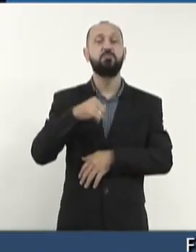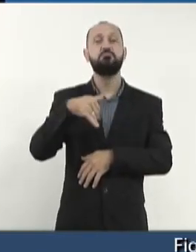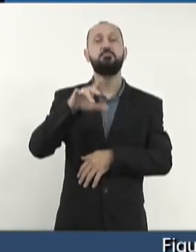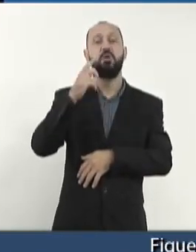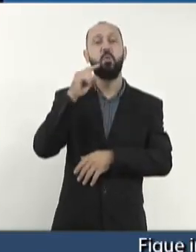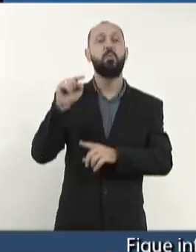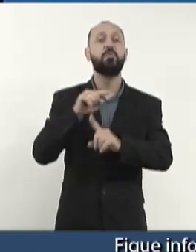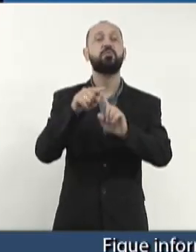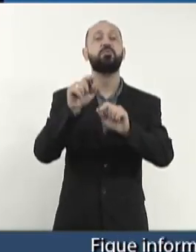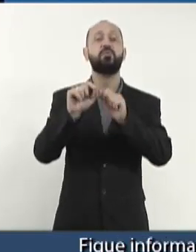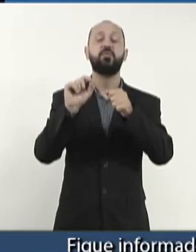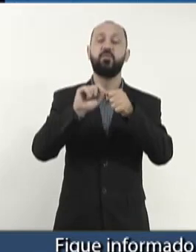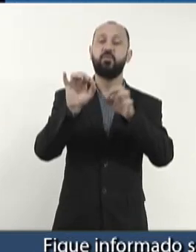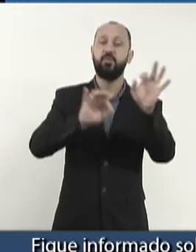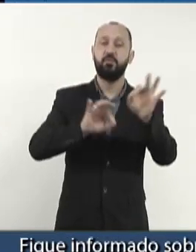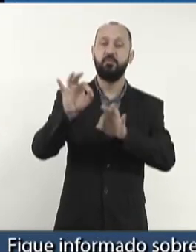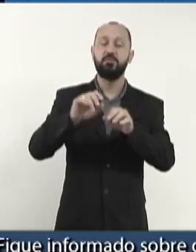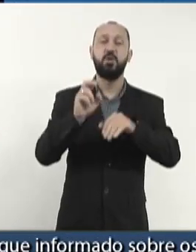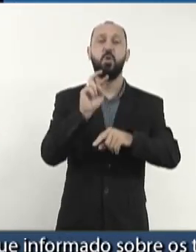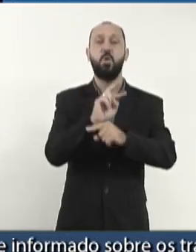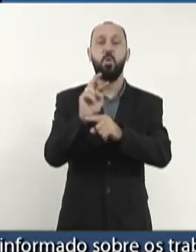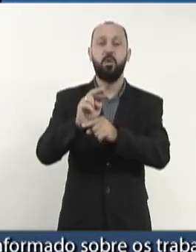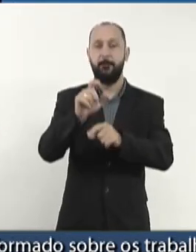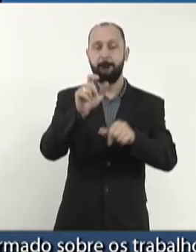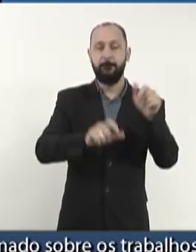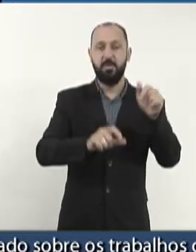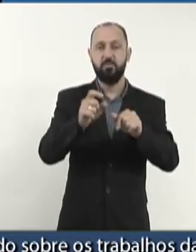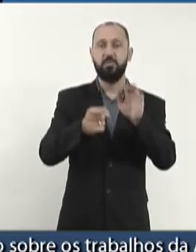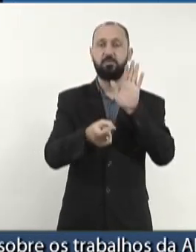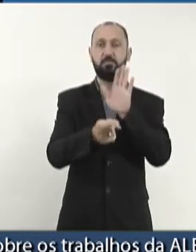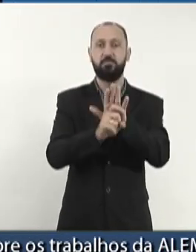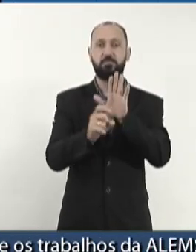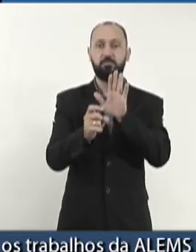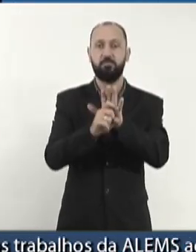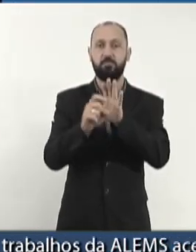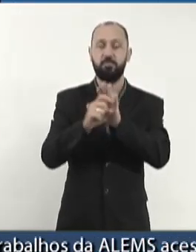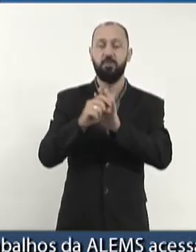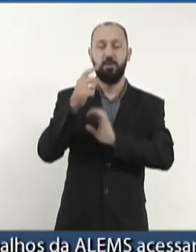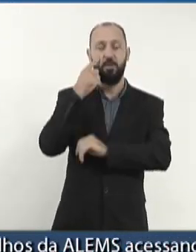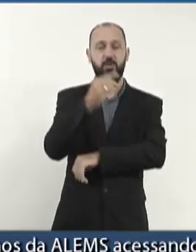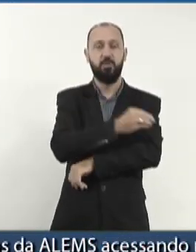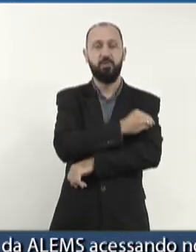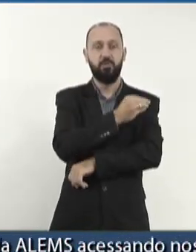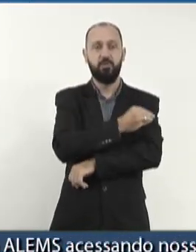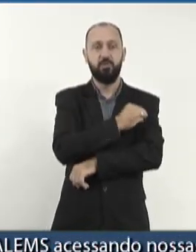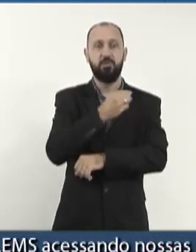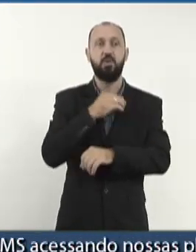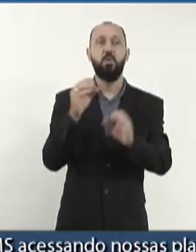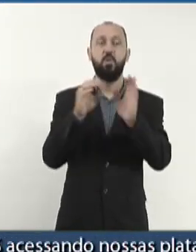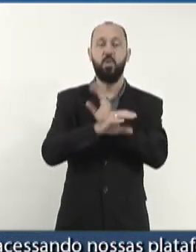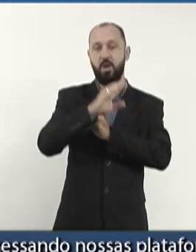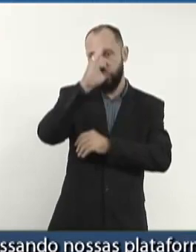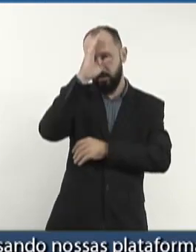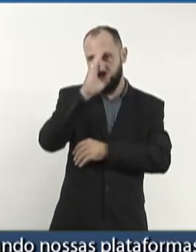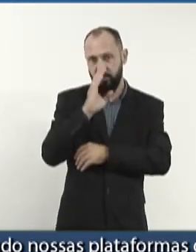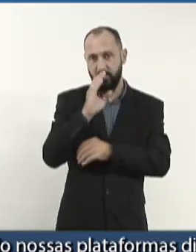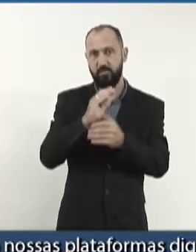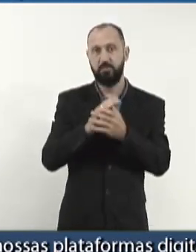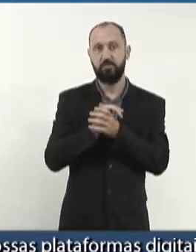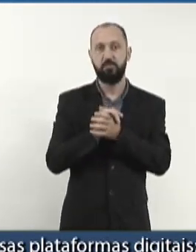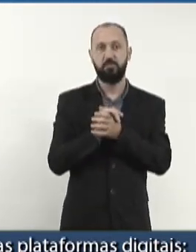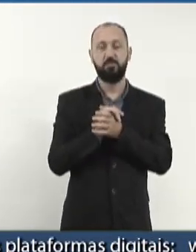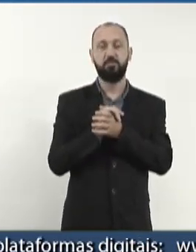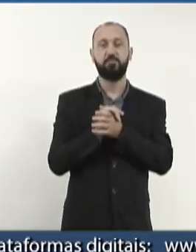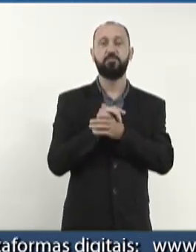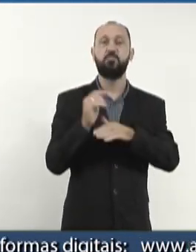principal objetivo é a realização de tratamento de dependentes químicos e de álcool de forma totalmente gratuita.